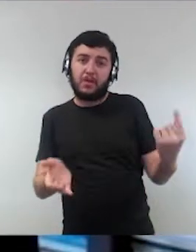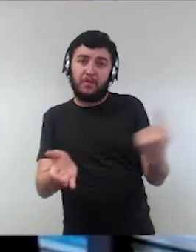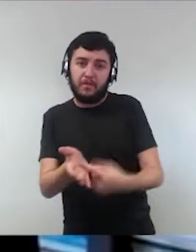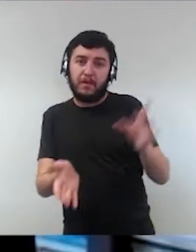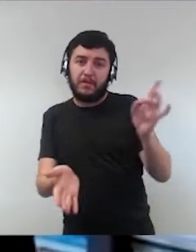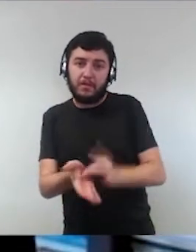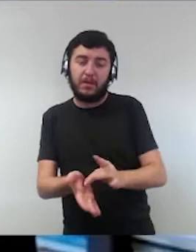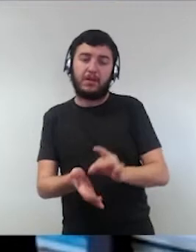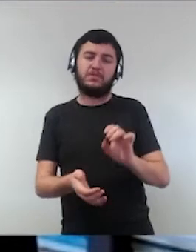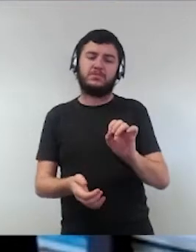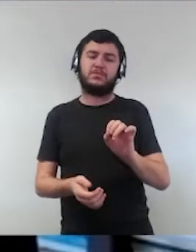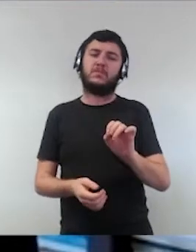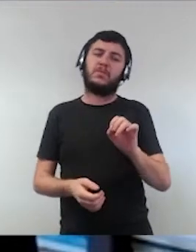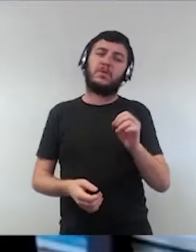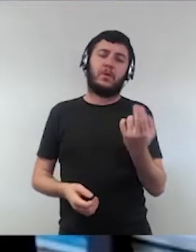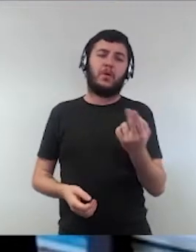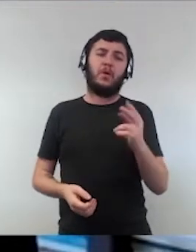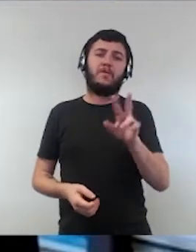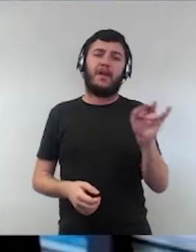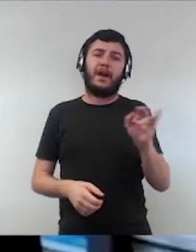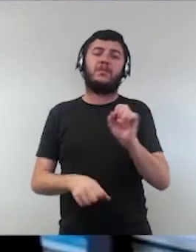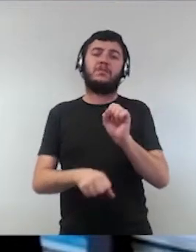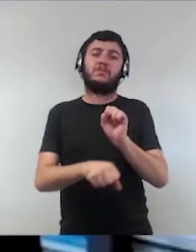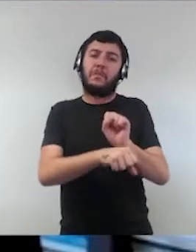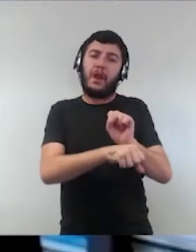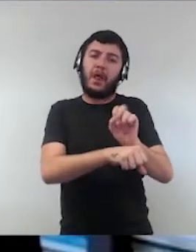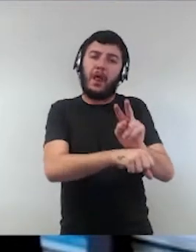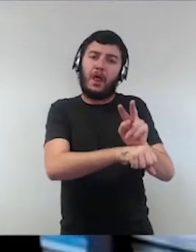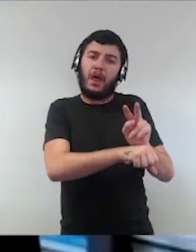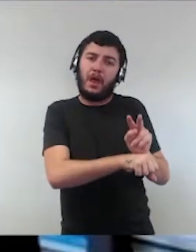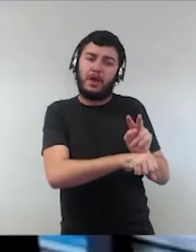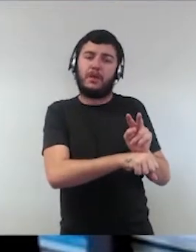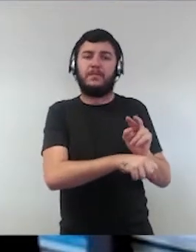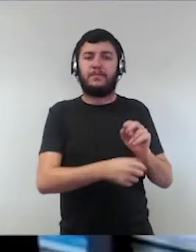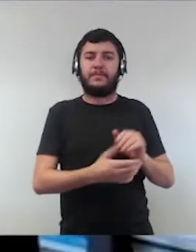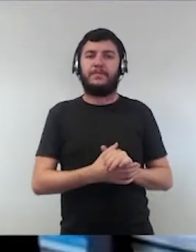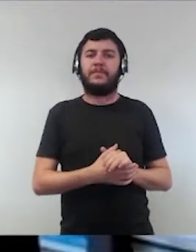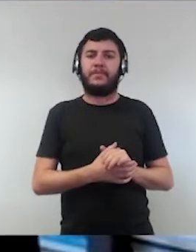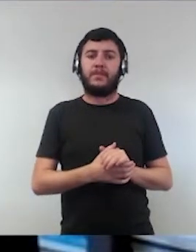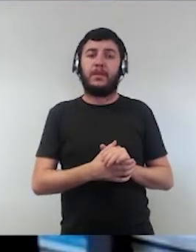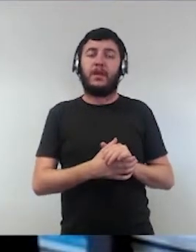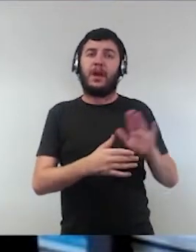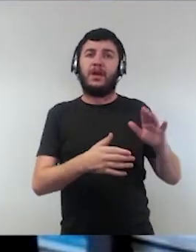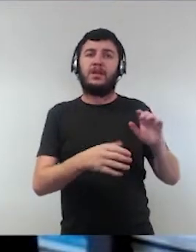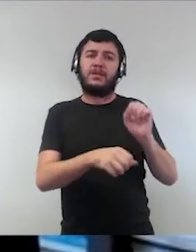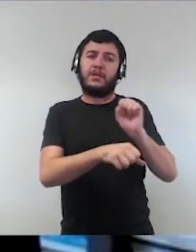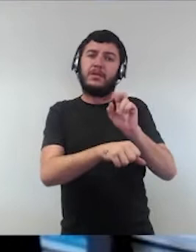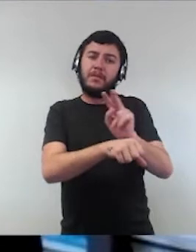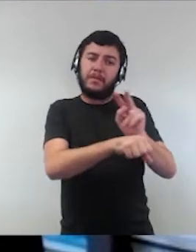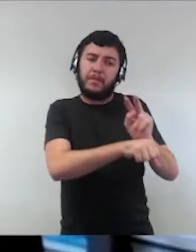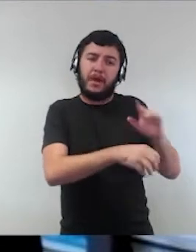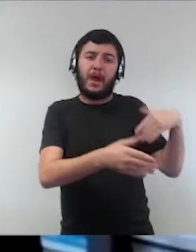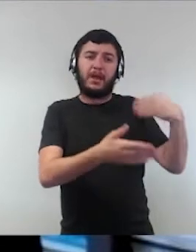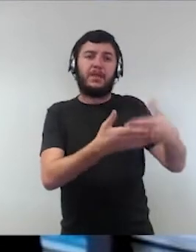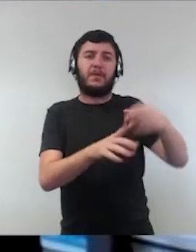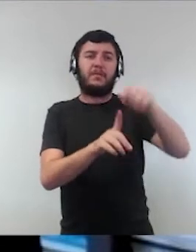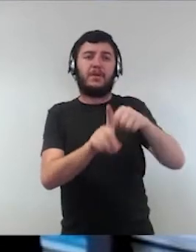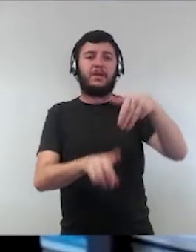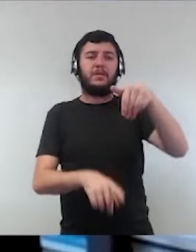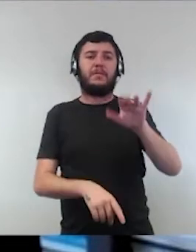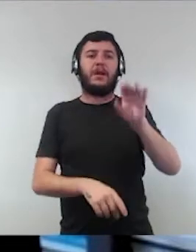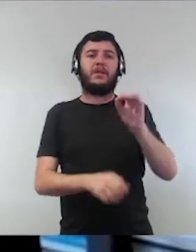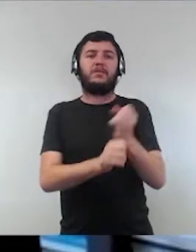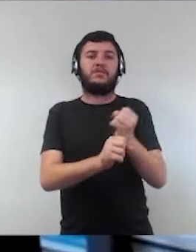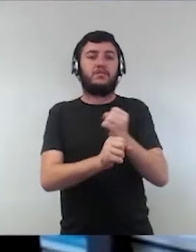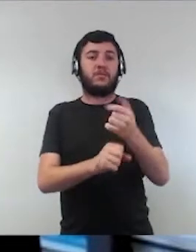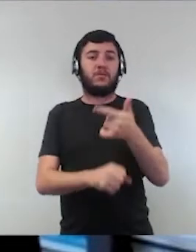ela postergaria mais uma vez a vacácio até maio de 2021. No estado